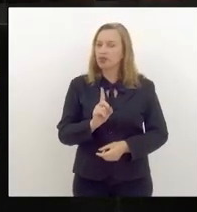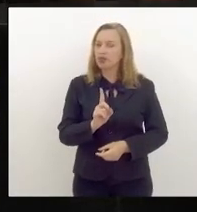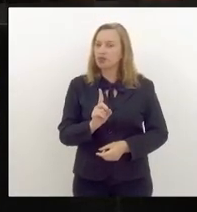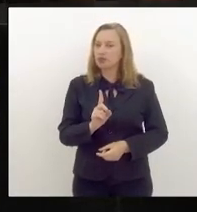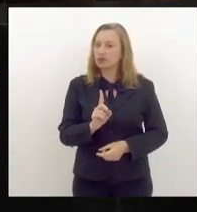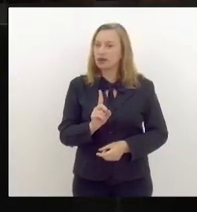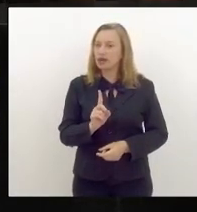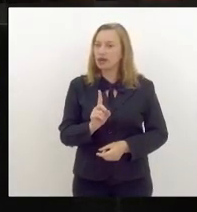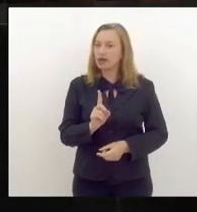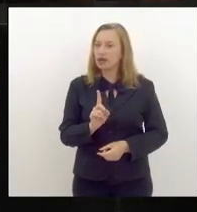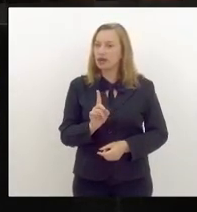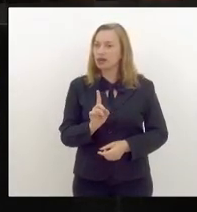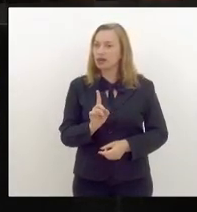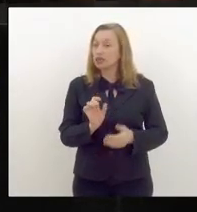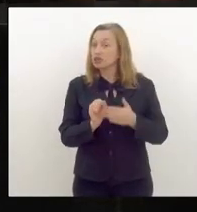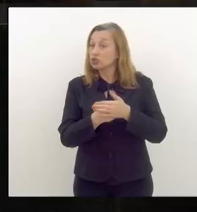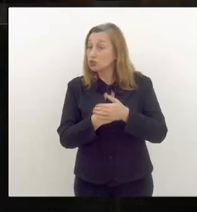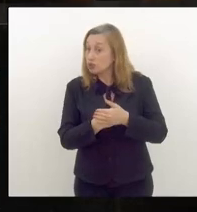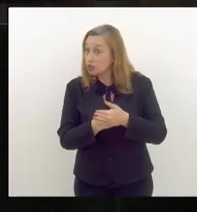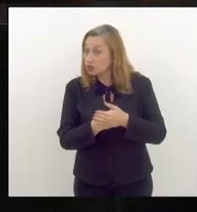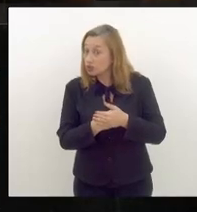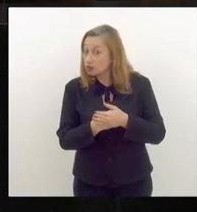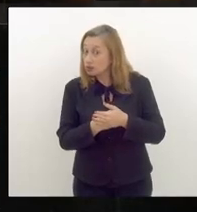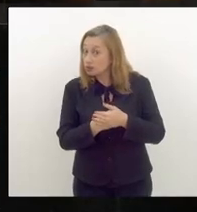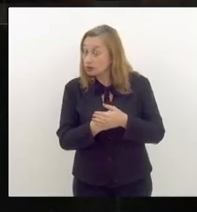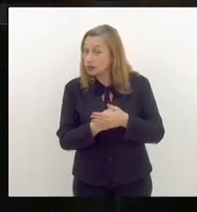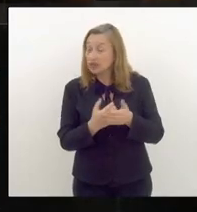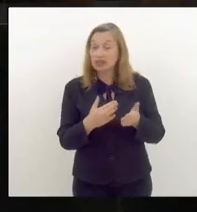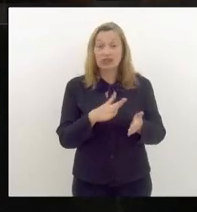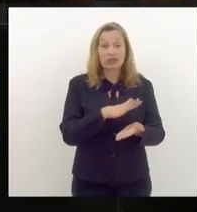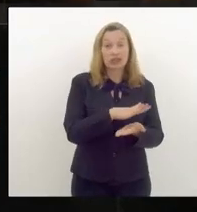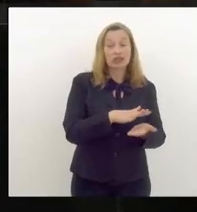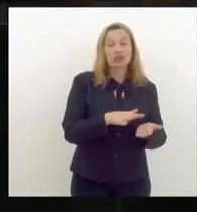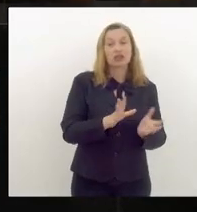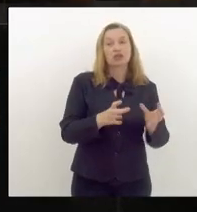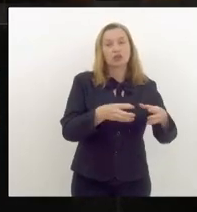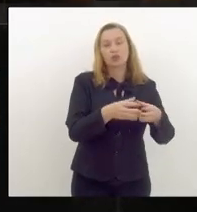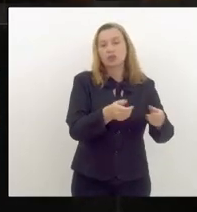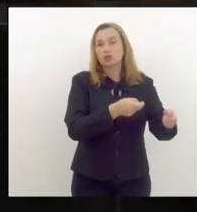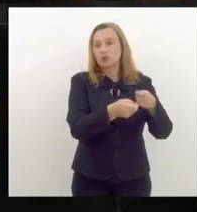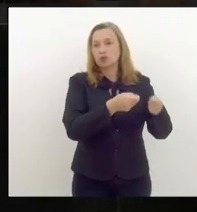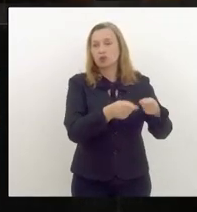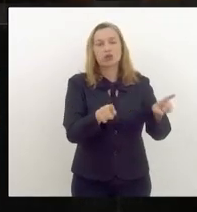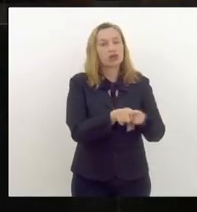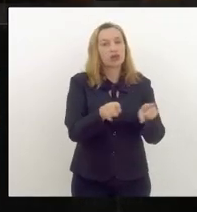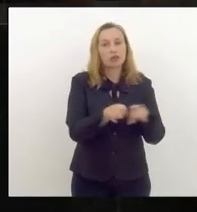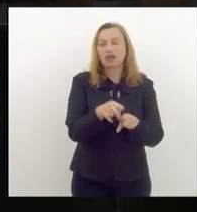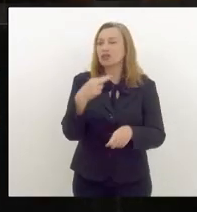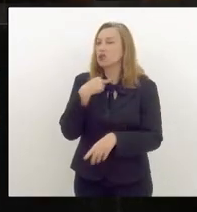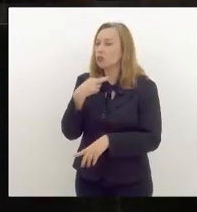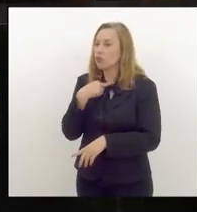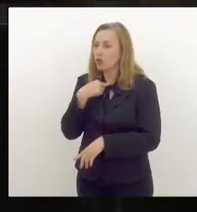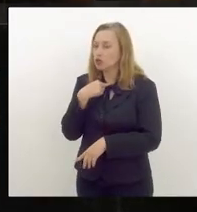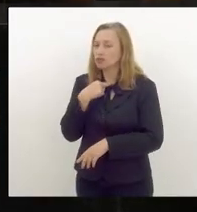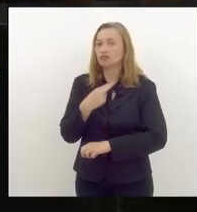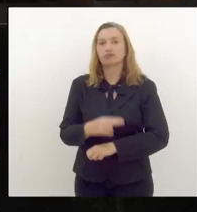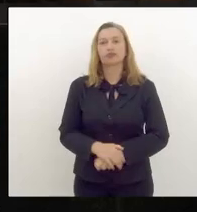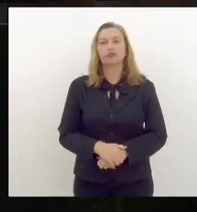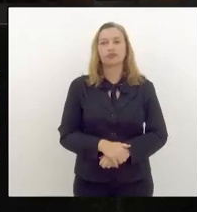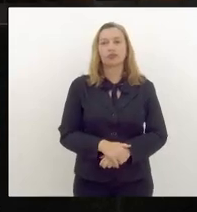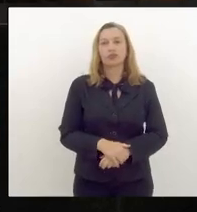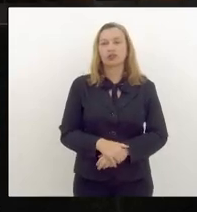despercebida nem pelos órgãos de controle e também não pode passar despercebida